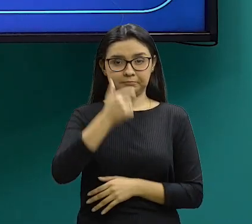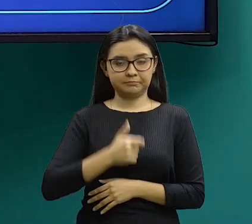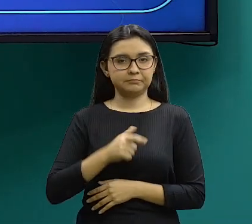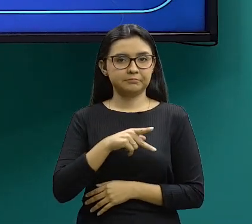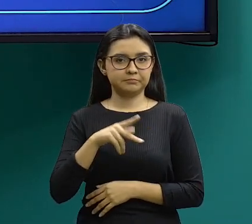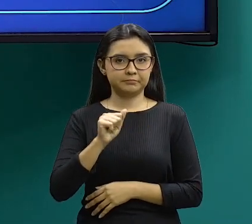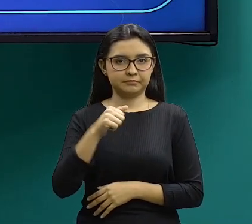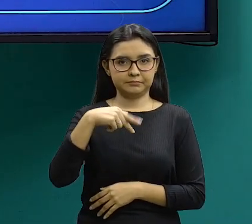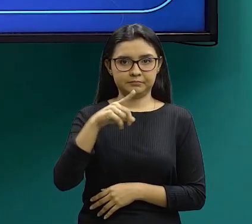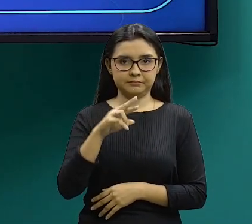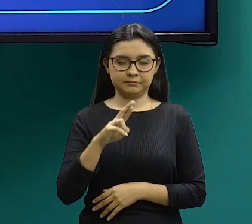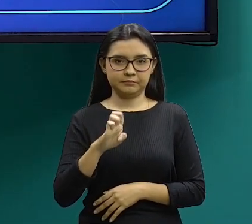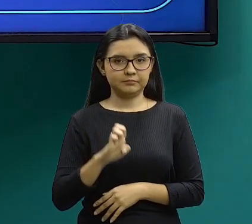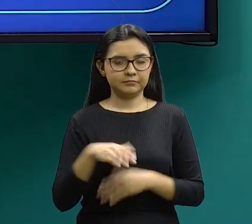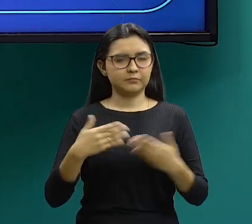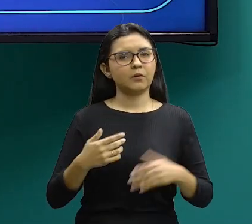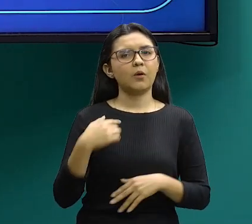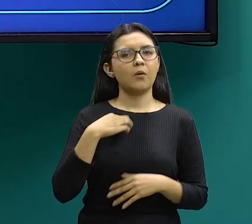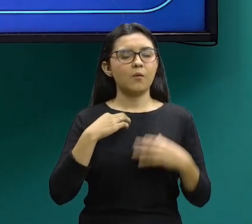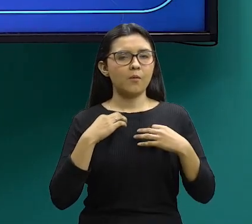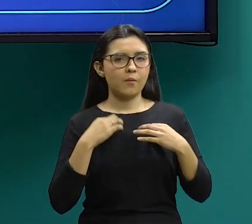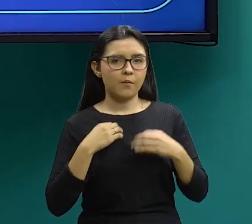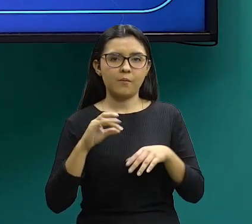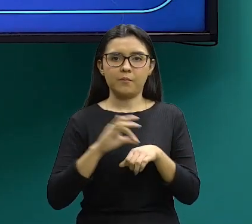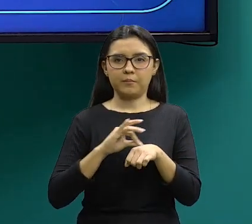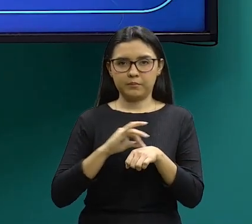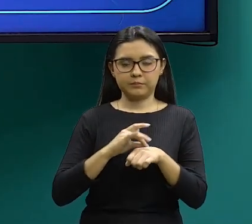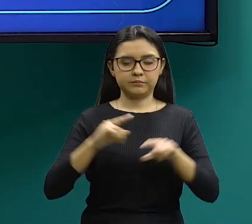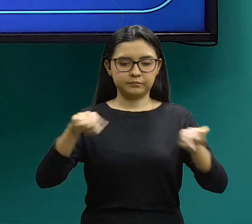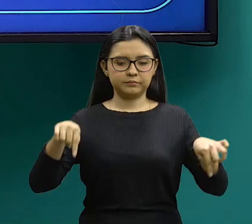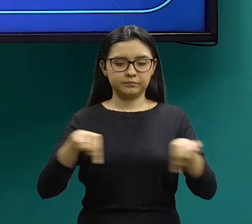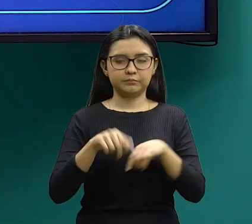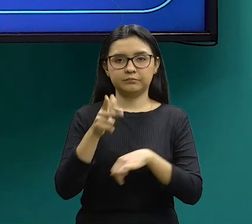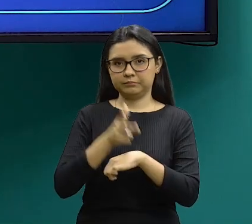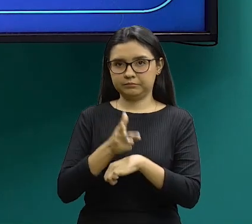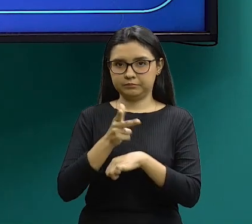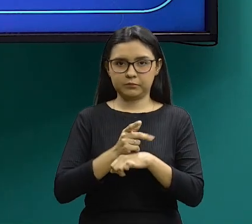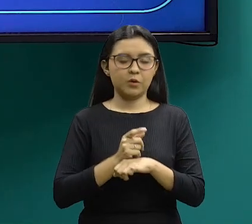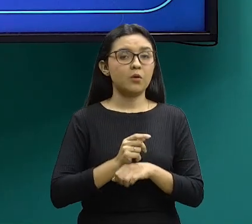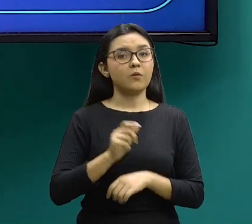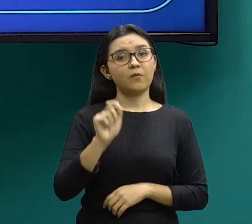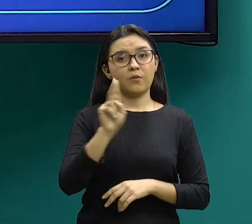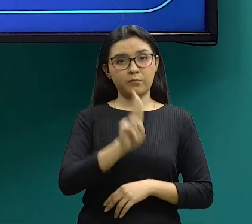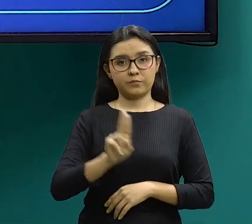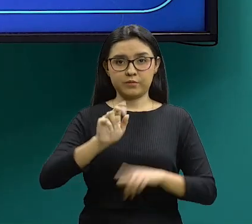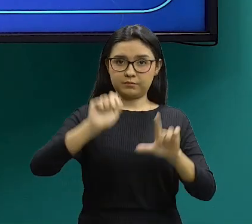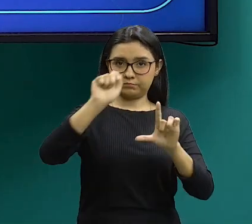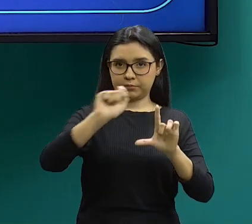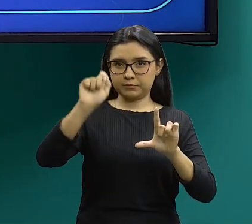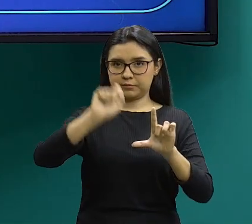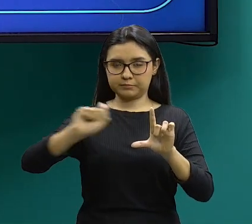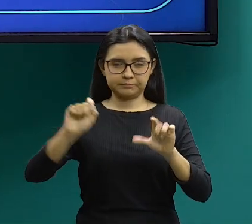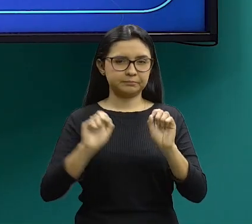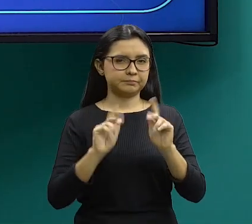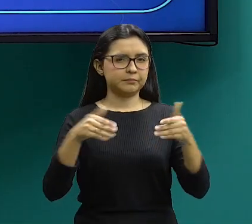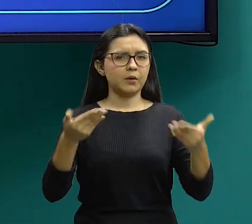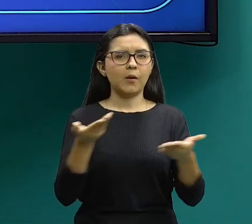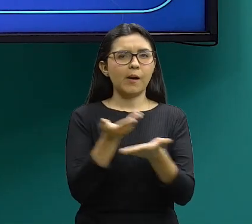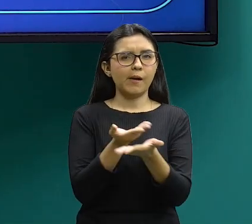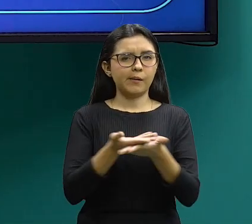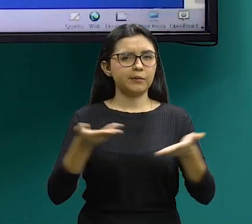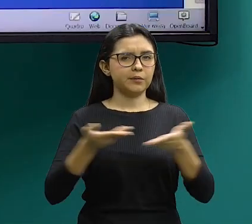roupas pretas, eu sou branco. Estamos em um ambiente de estúdio de televisão e eu usarei a tela interativa para anotações. E na nossa aula de hoje